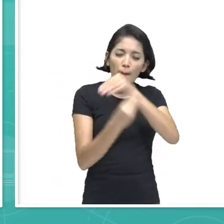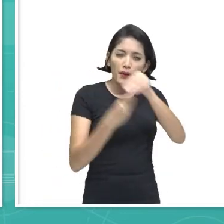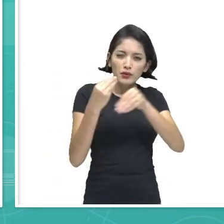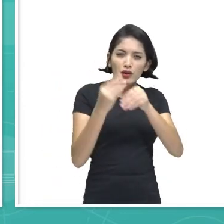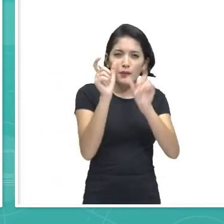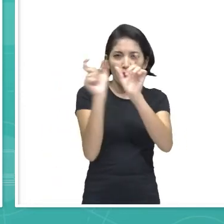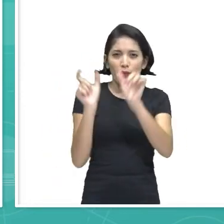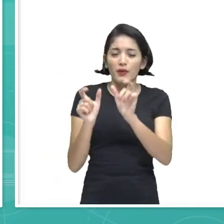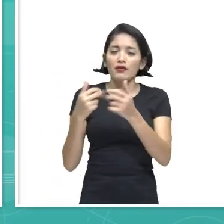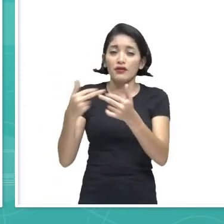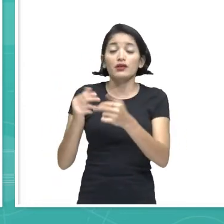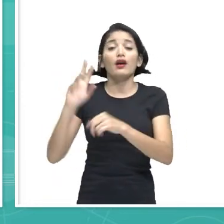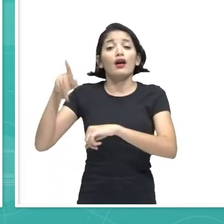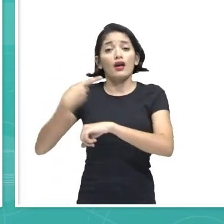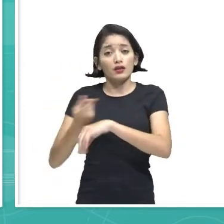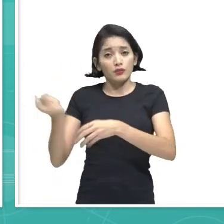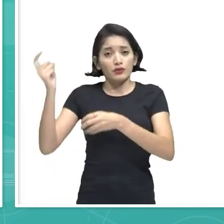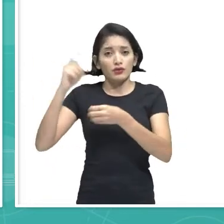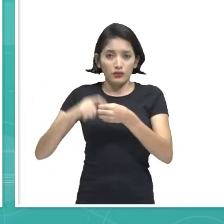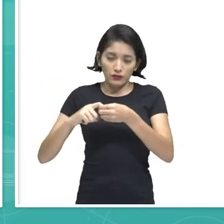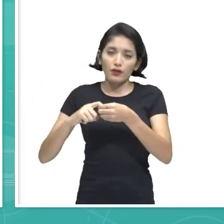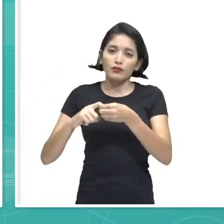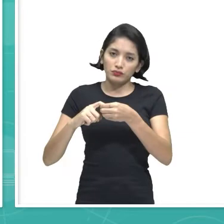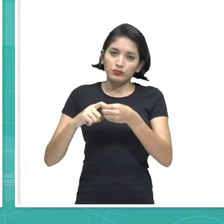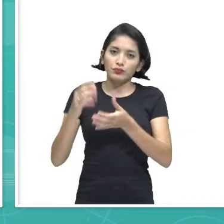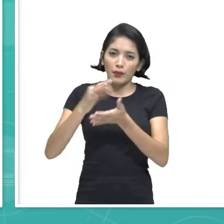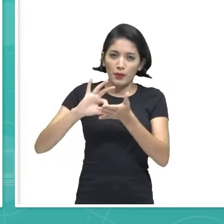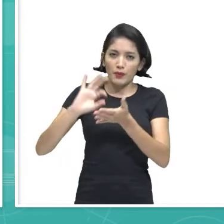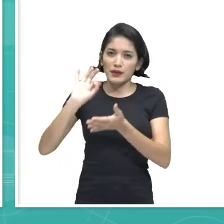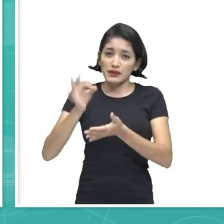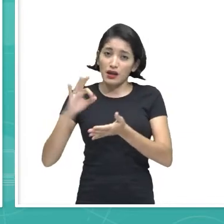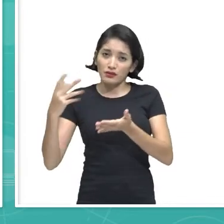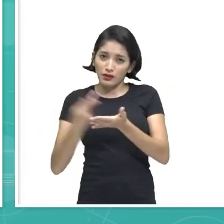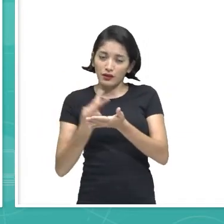tá bom? Daqui a pouquinho eu volto para a nossa correção.